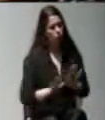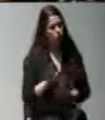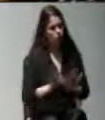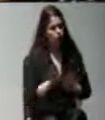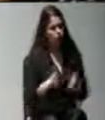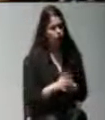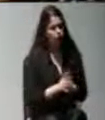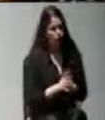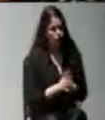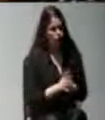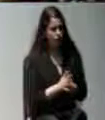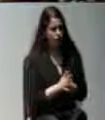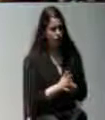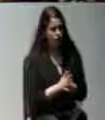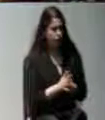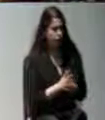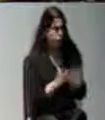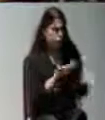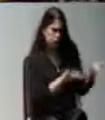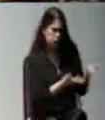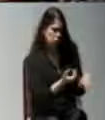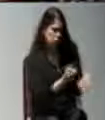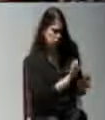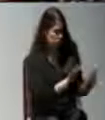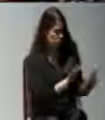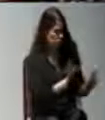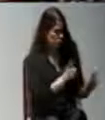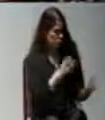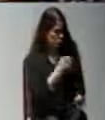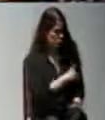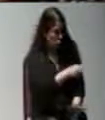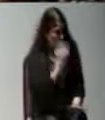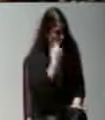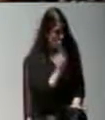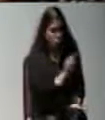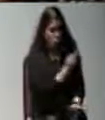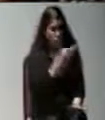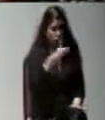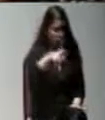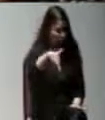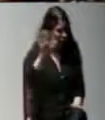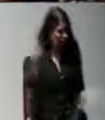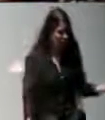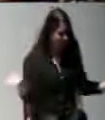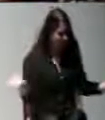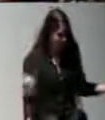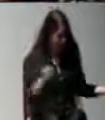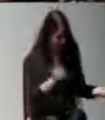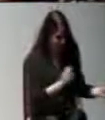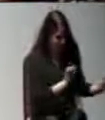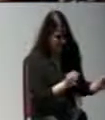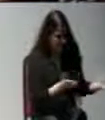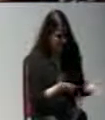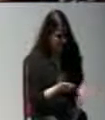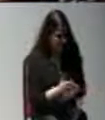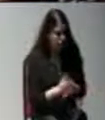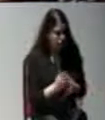Precariedade, pois, é o reconhecimento da humanidade, da vida. O reconhecimento da precariedade que habita e